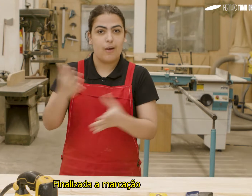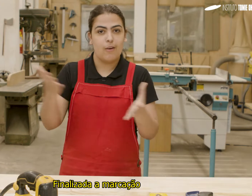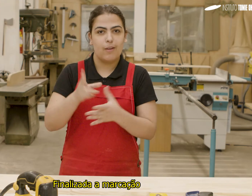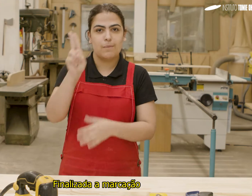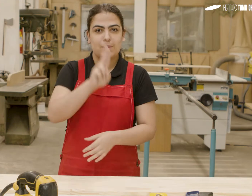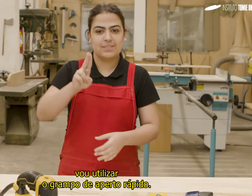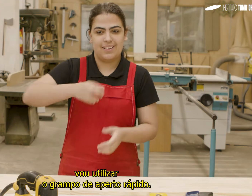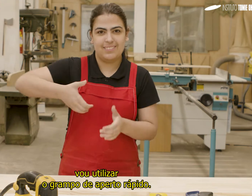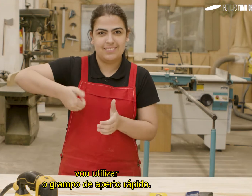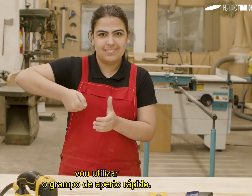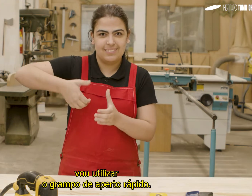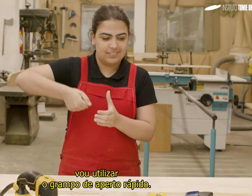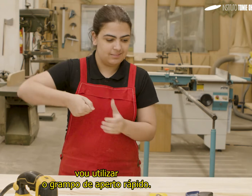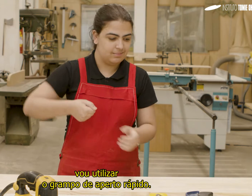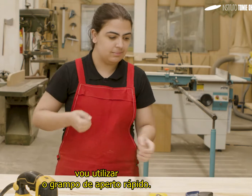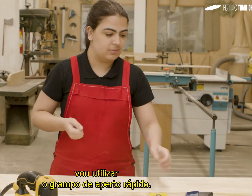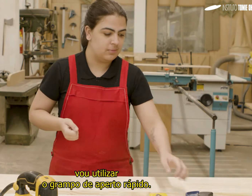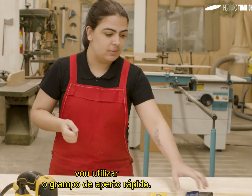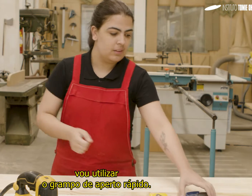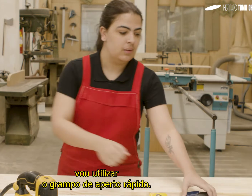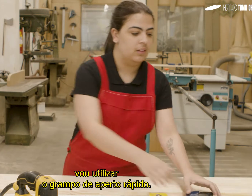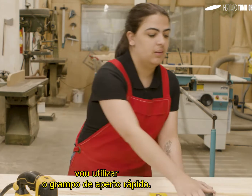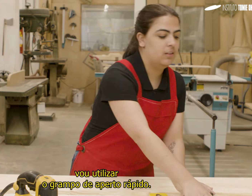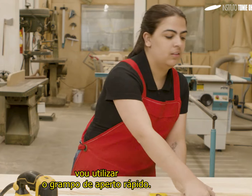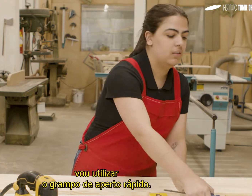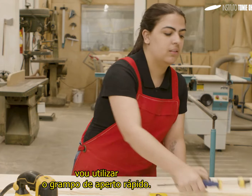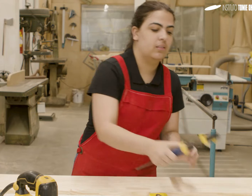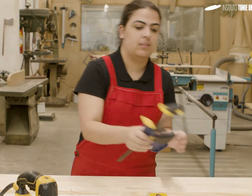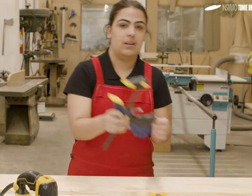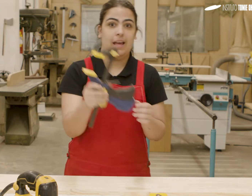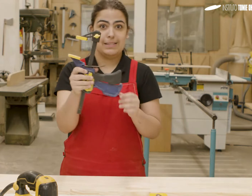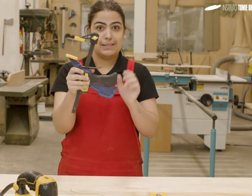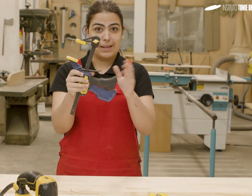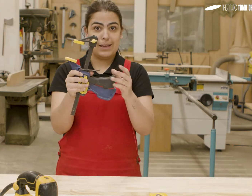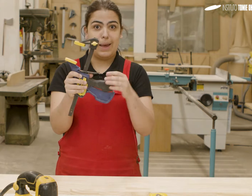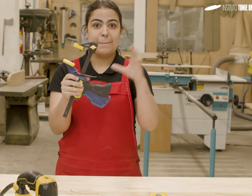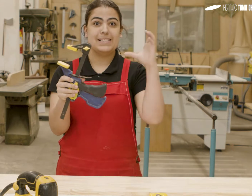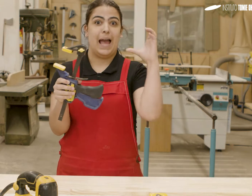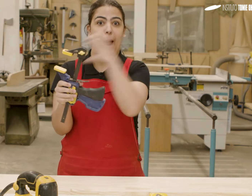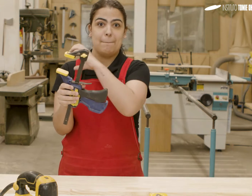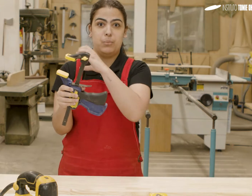Finalizada a marcação, vou utilizar o grampo de aperto rápido.